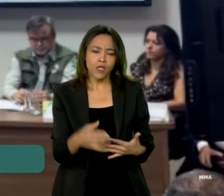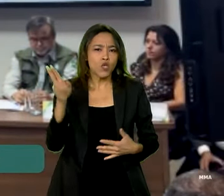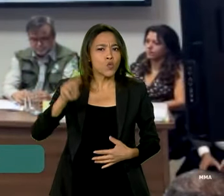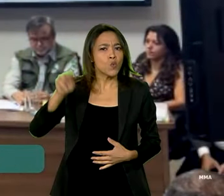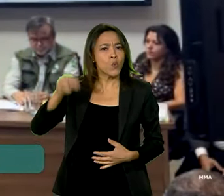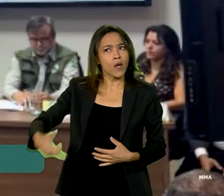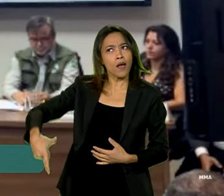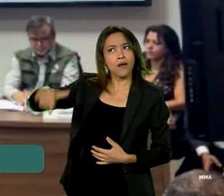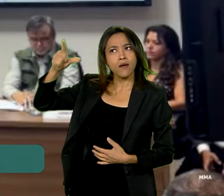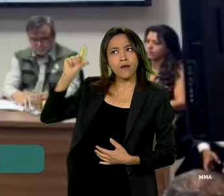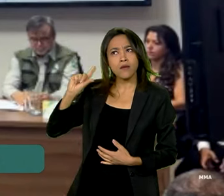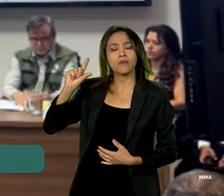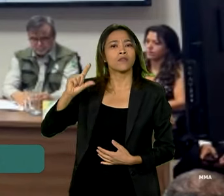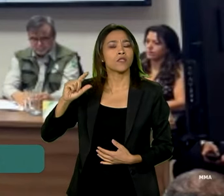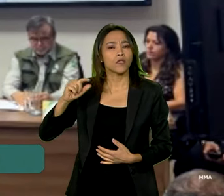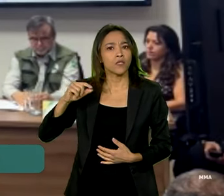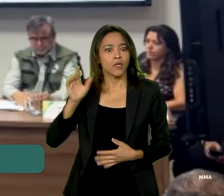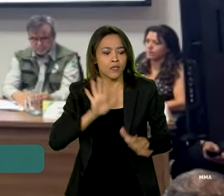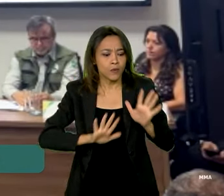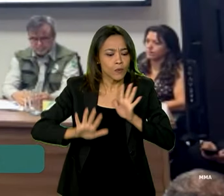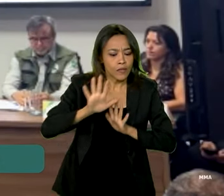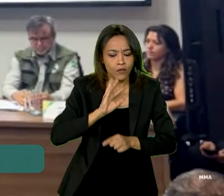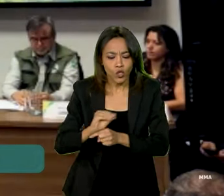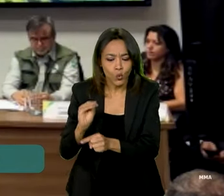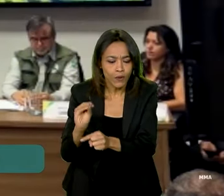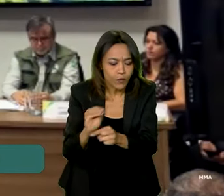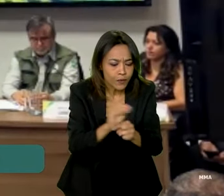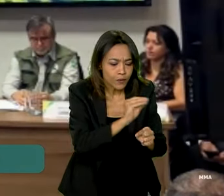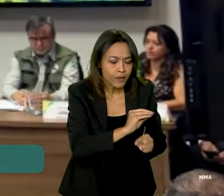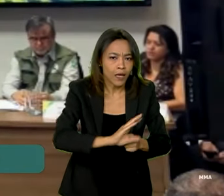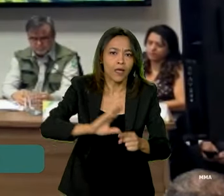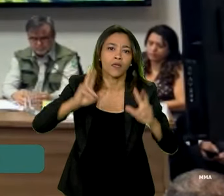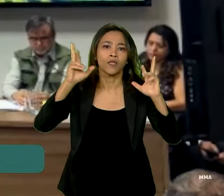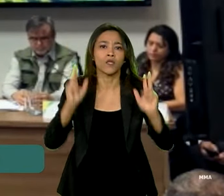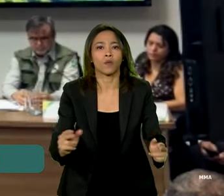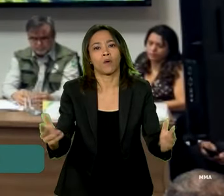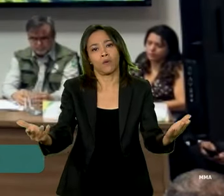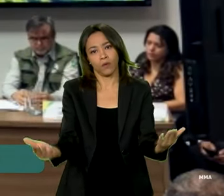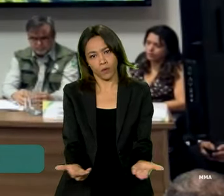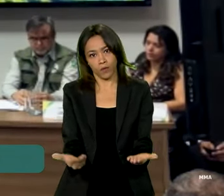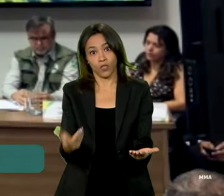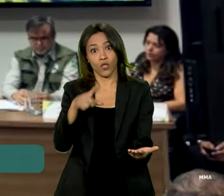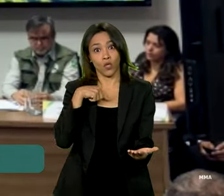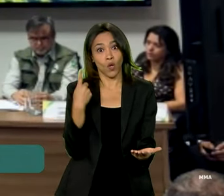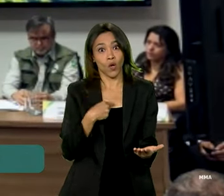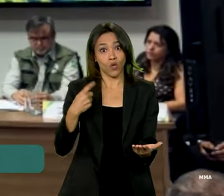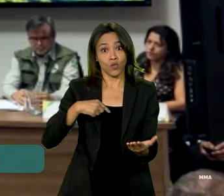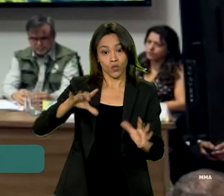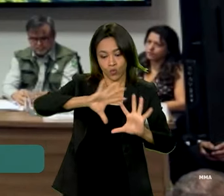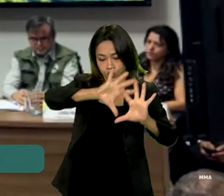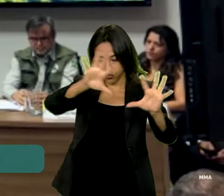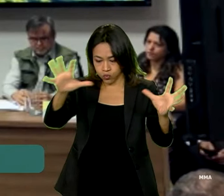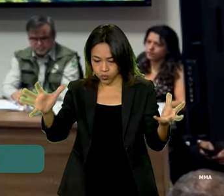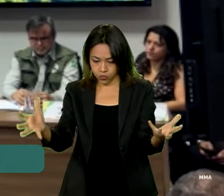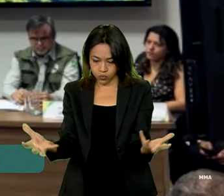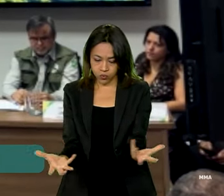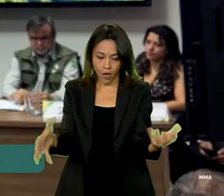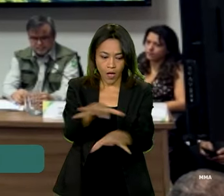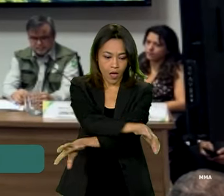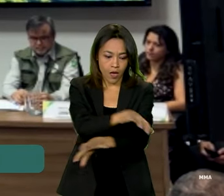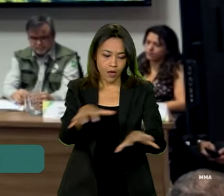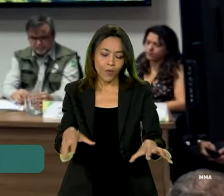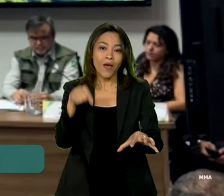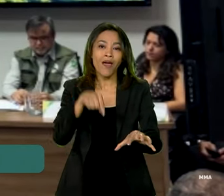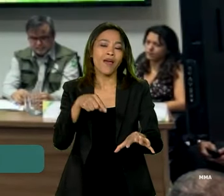grande de restaurar ecossistemas degradados como agora. Nossos ecossistemas sustentam toda a vida